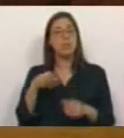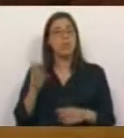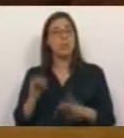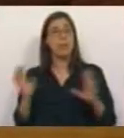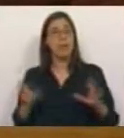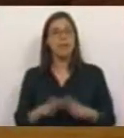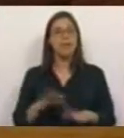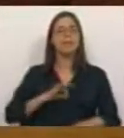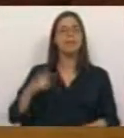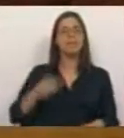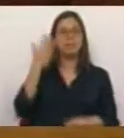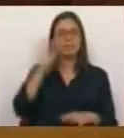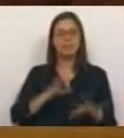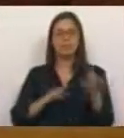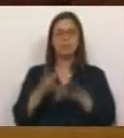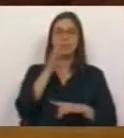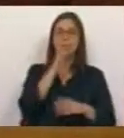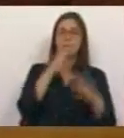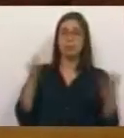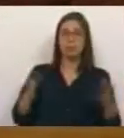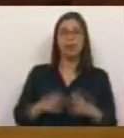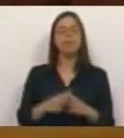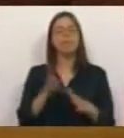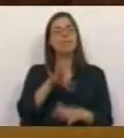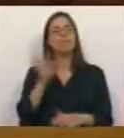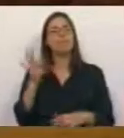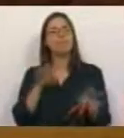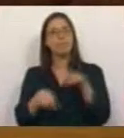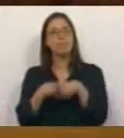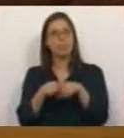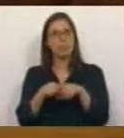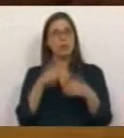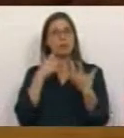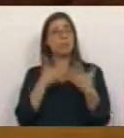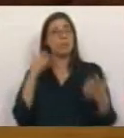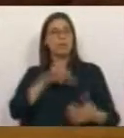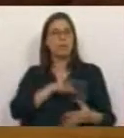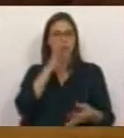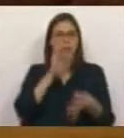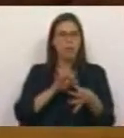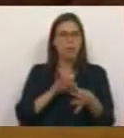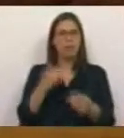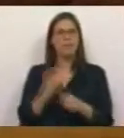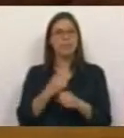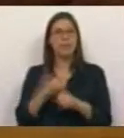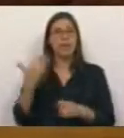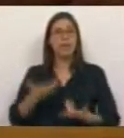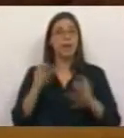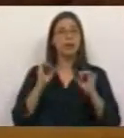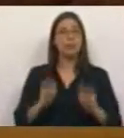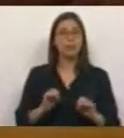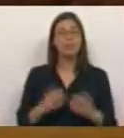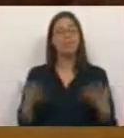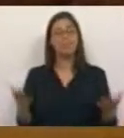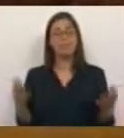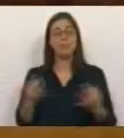Socialista. Senhor Presidente, senhoras e senhores deputados, as opções políticas assentes nos baixos salários e no trabalho sem direitos,